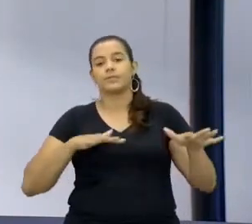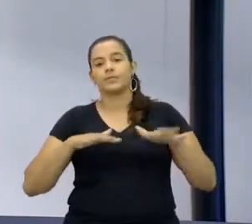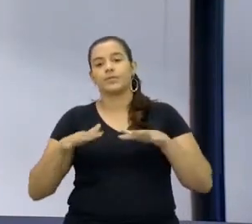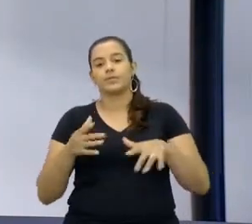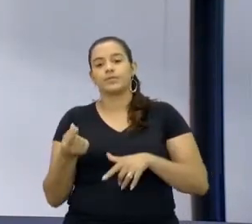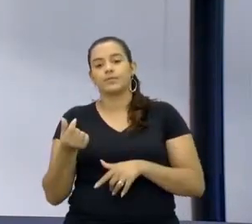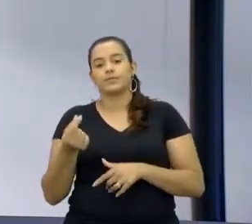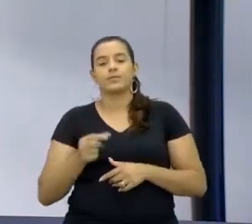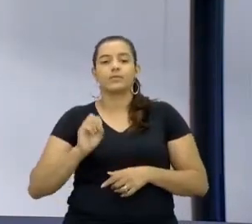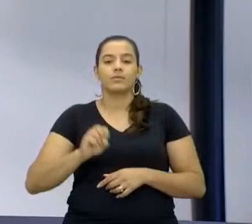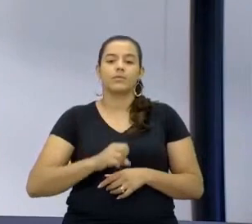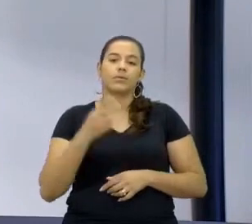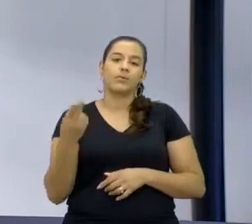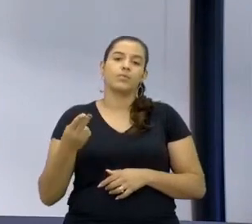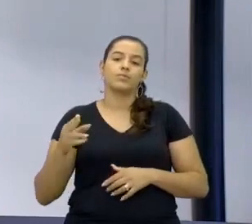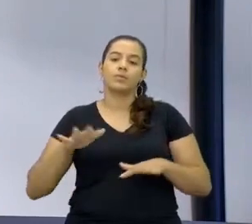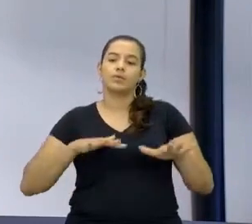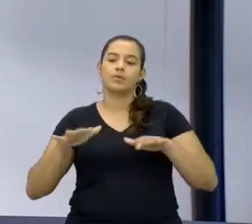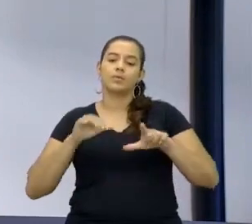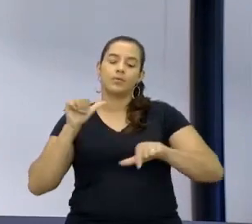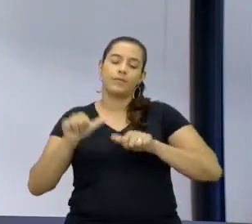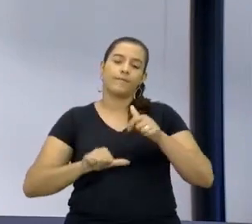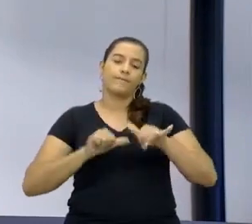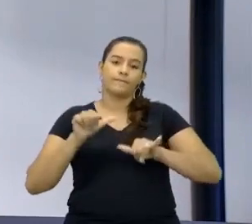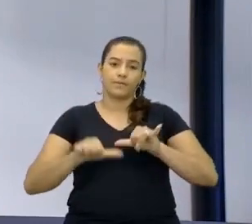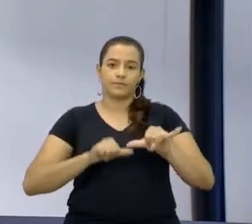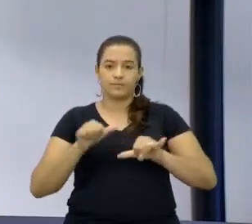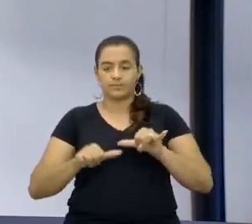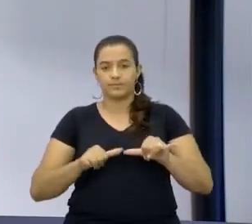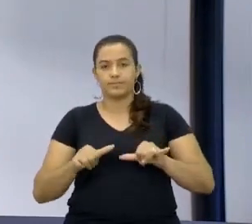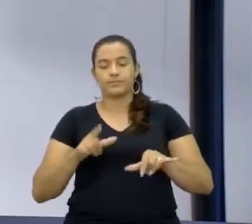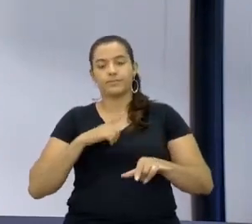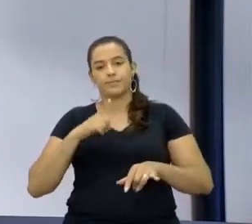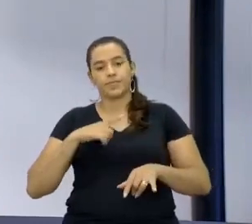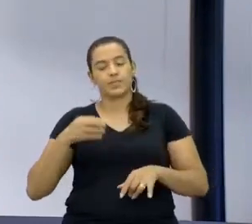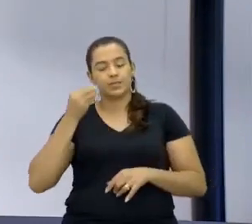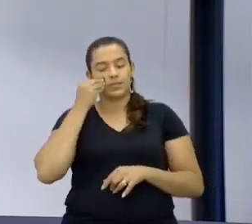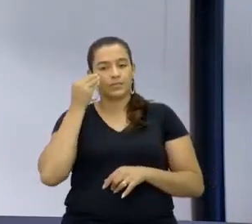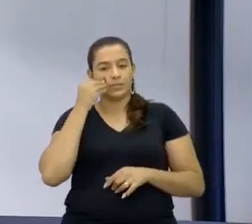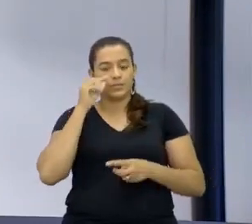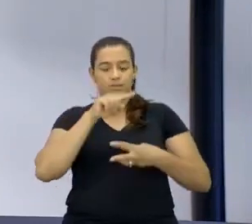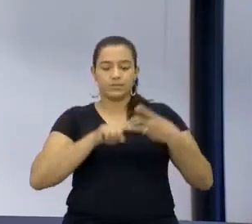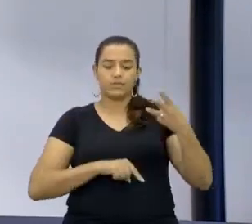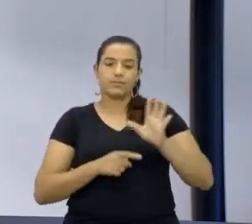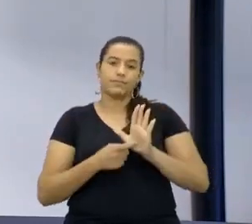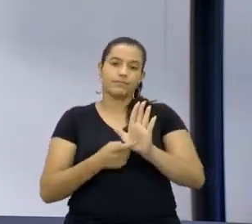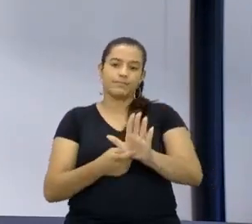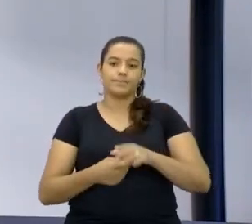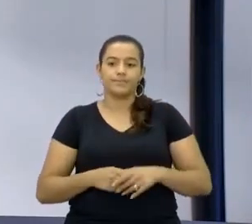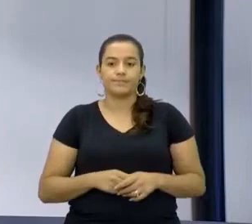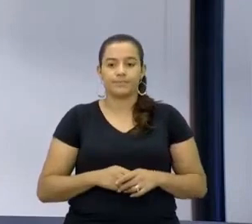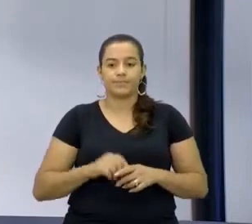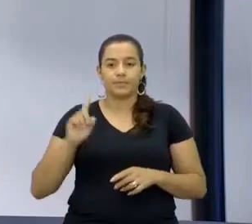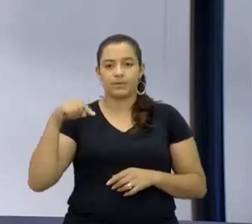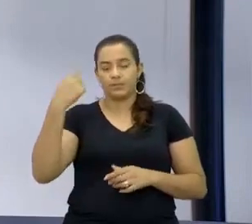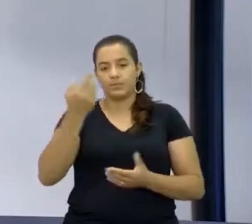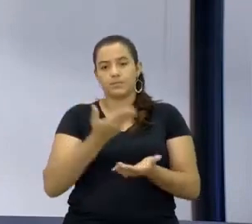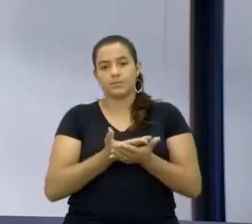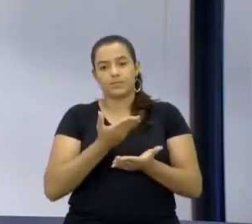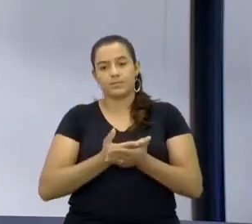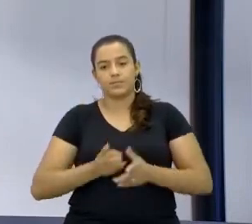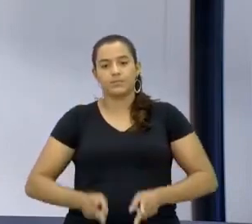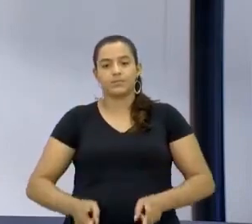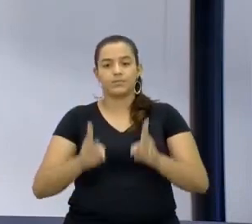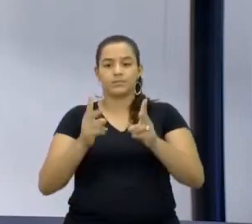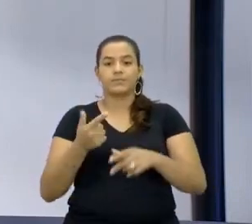movimento, fenômeno natural, a gente tenta fazer essas três representações. Beleza? Na próxima aula a gente vai